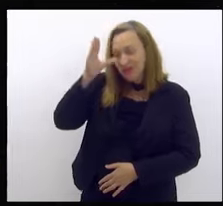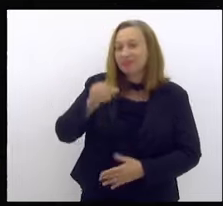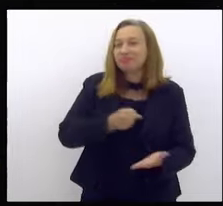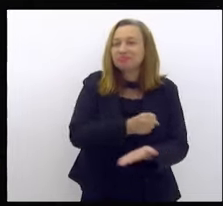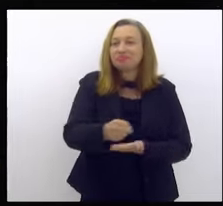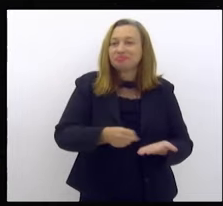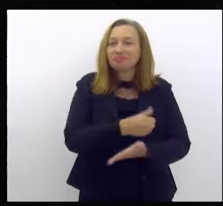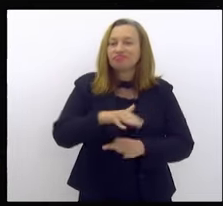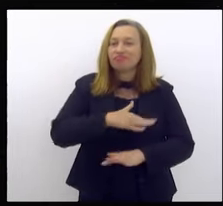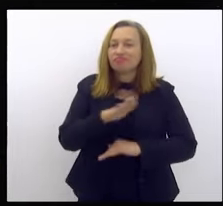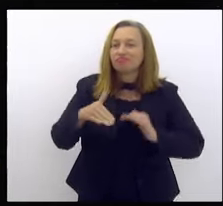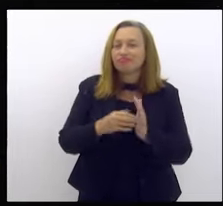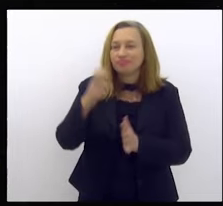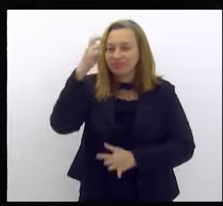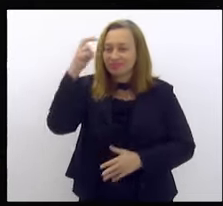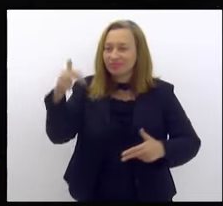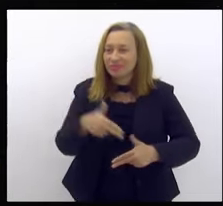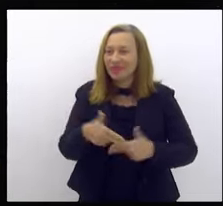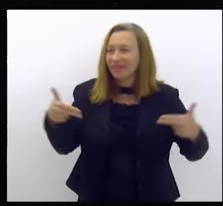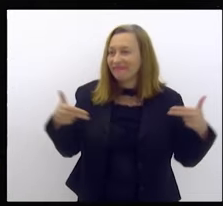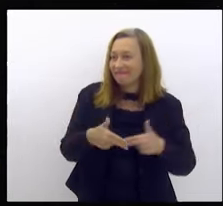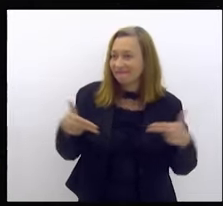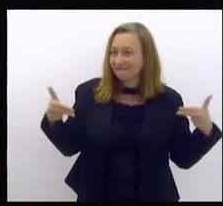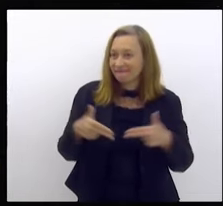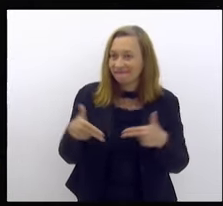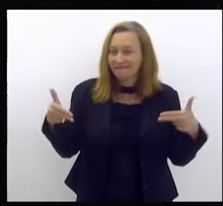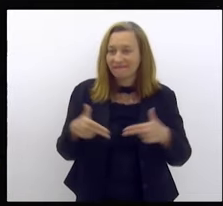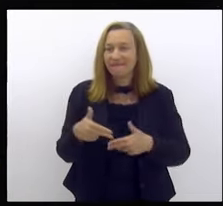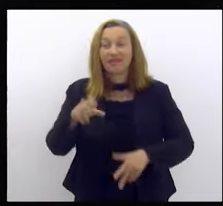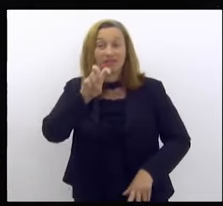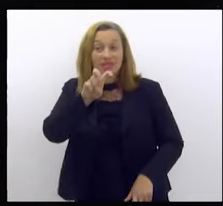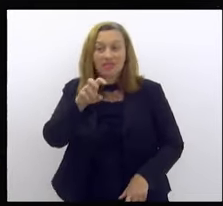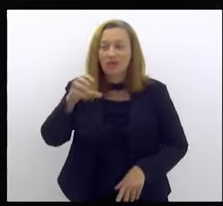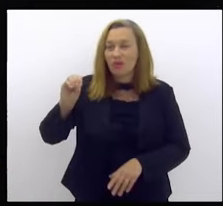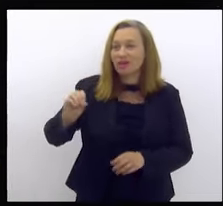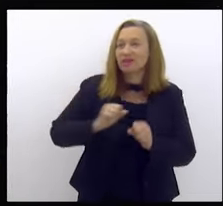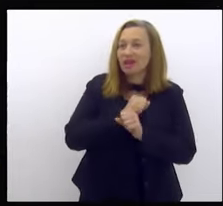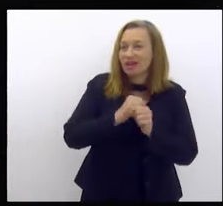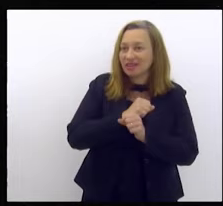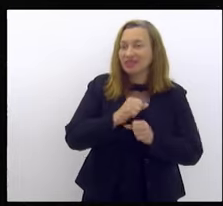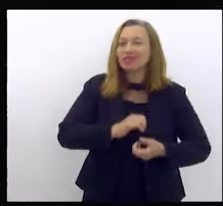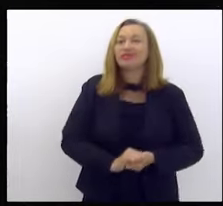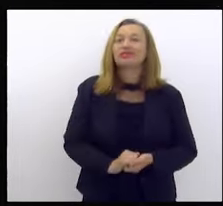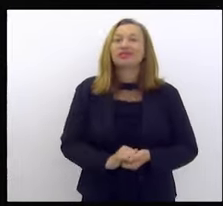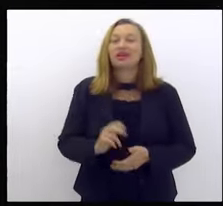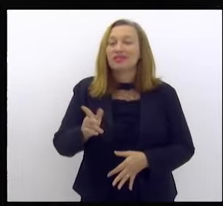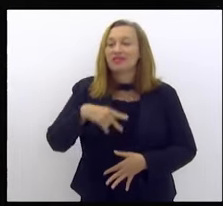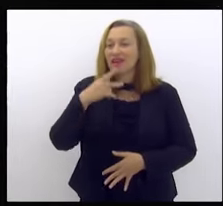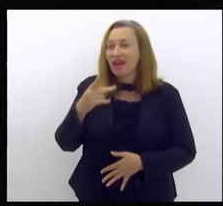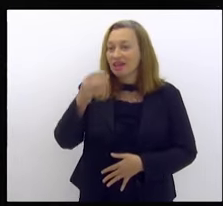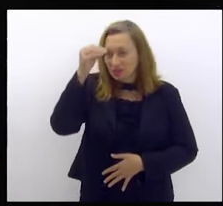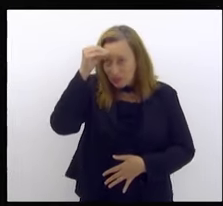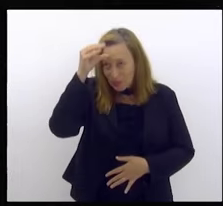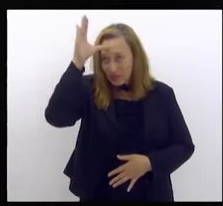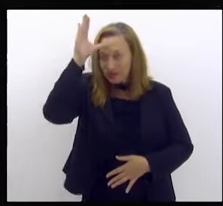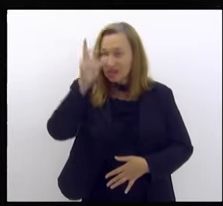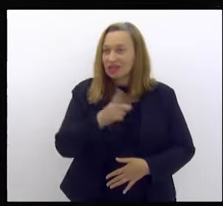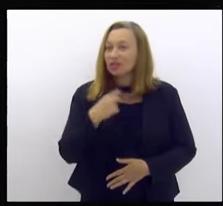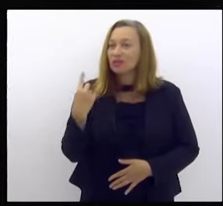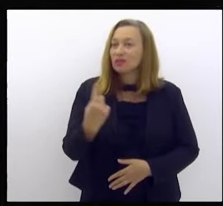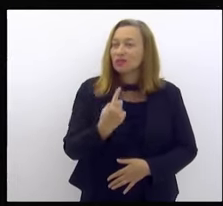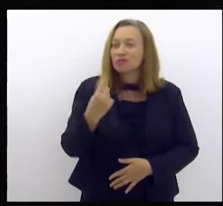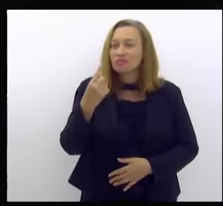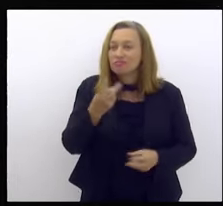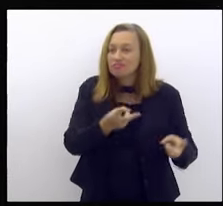que é a base de toda a cultura hip-hop, que nesse ano completa 50 anos. Falar do conhecimento é falar da nossa